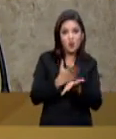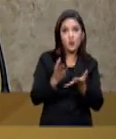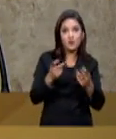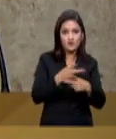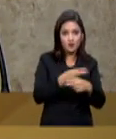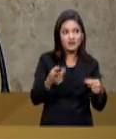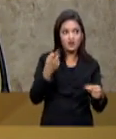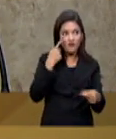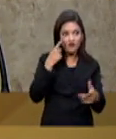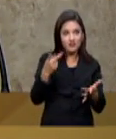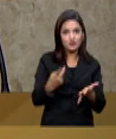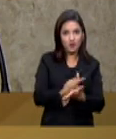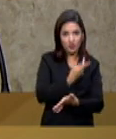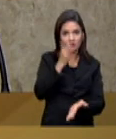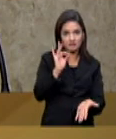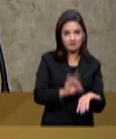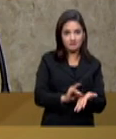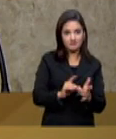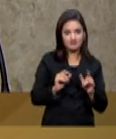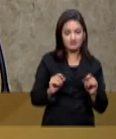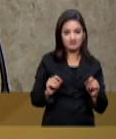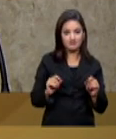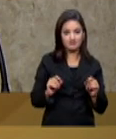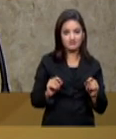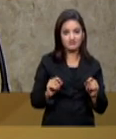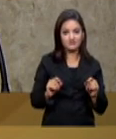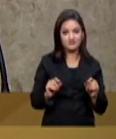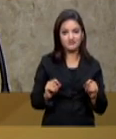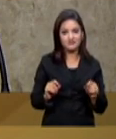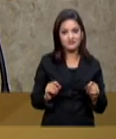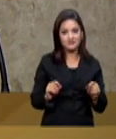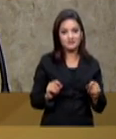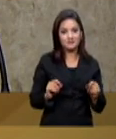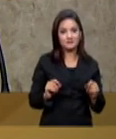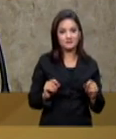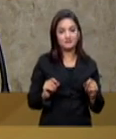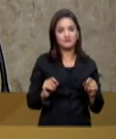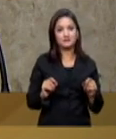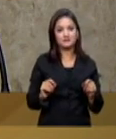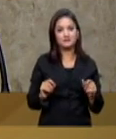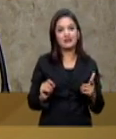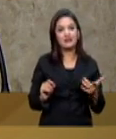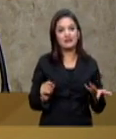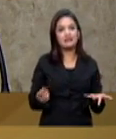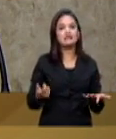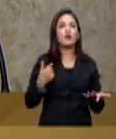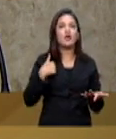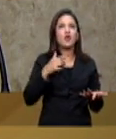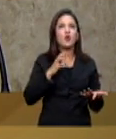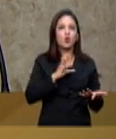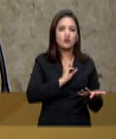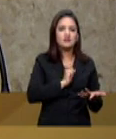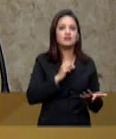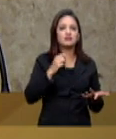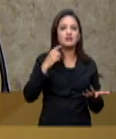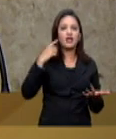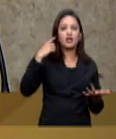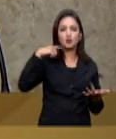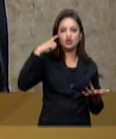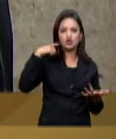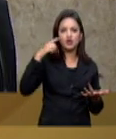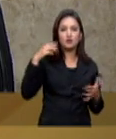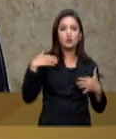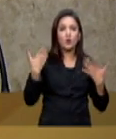realidade, no sentido de que eu me apaixonei pelo direito quando entrei no velho casarão do